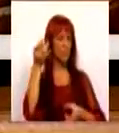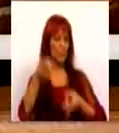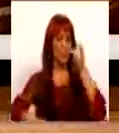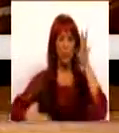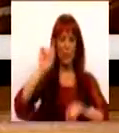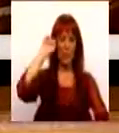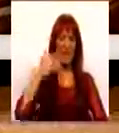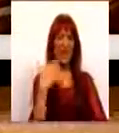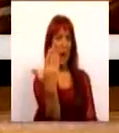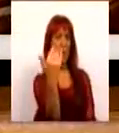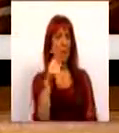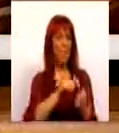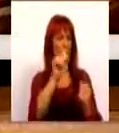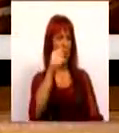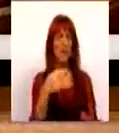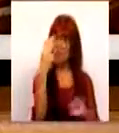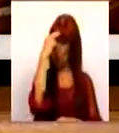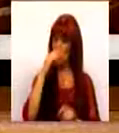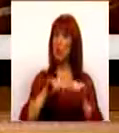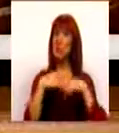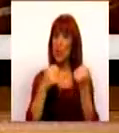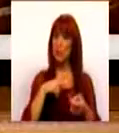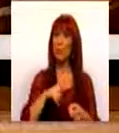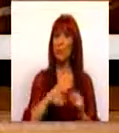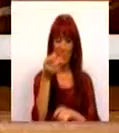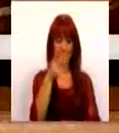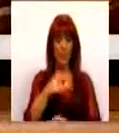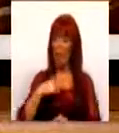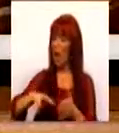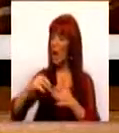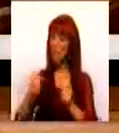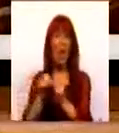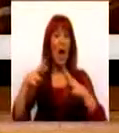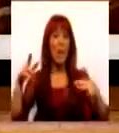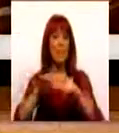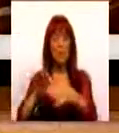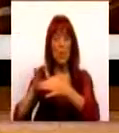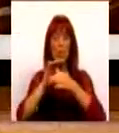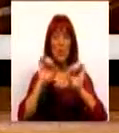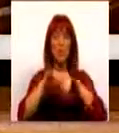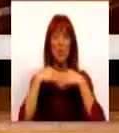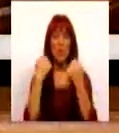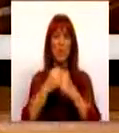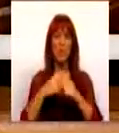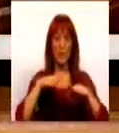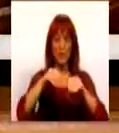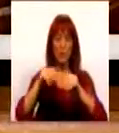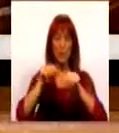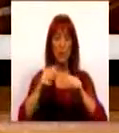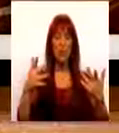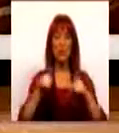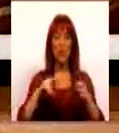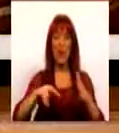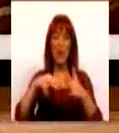déficit de qualificações histórico na sociedade portuguesa, as reformas que aumentam a coesão social e territorial,